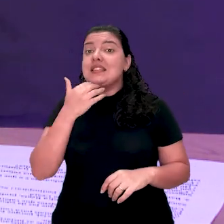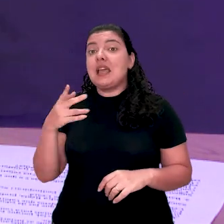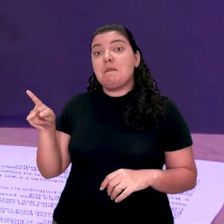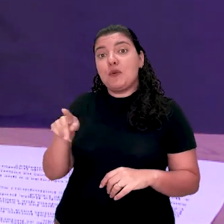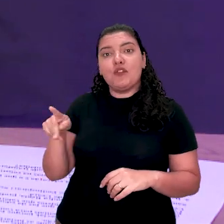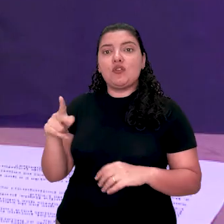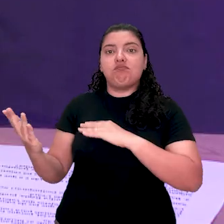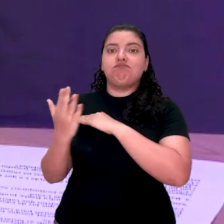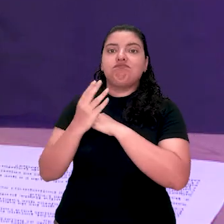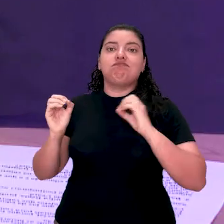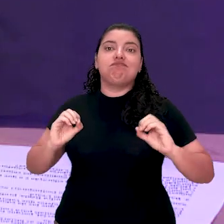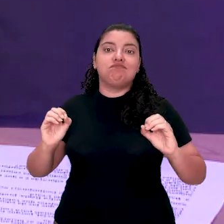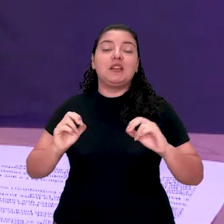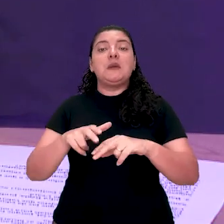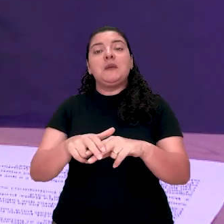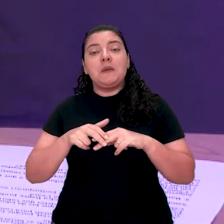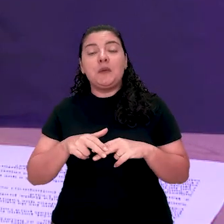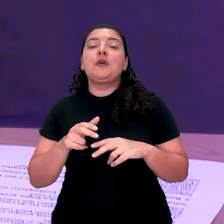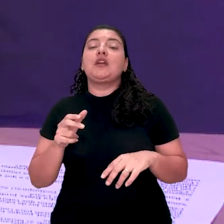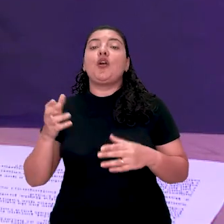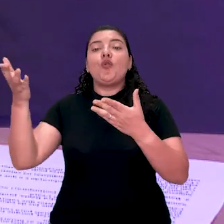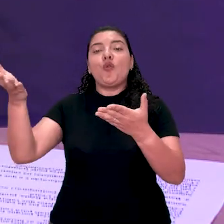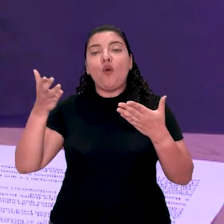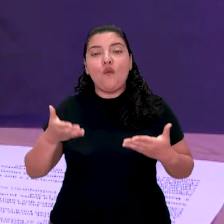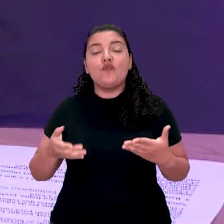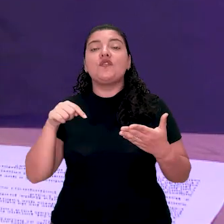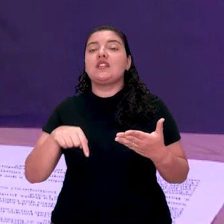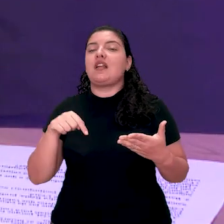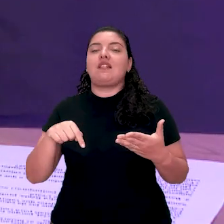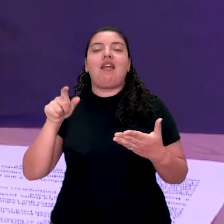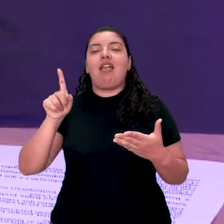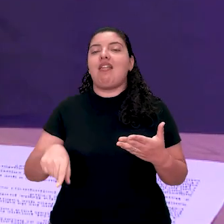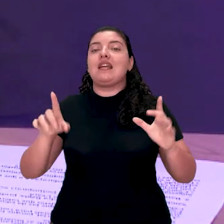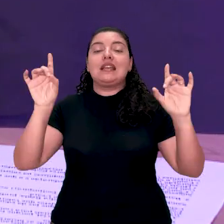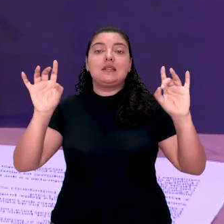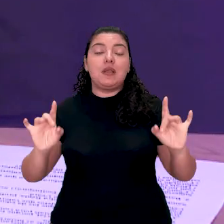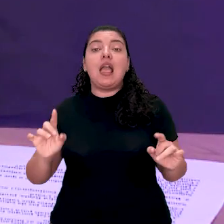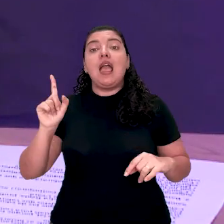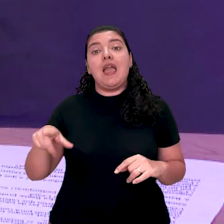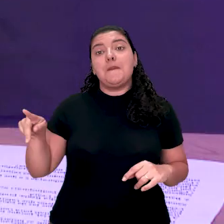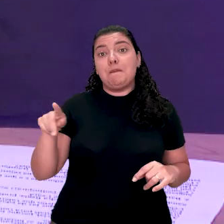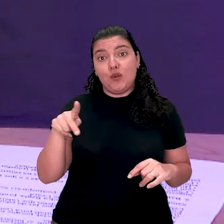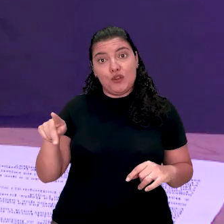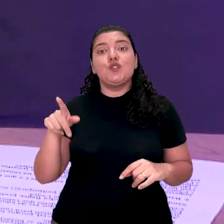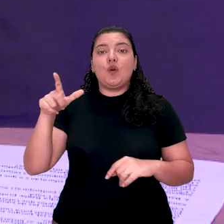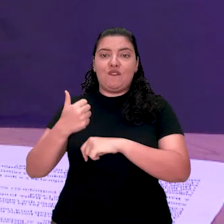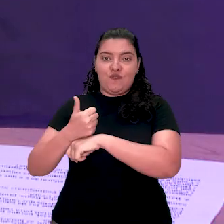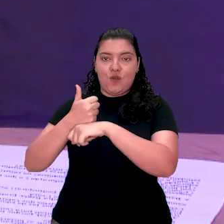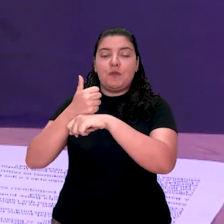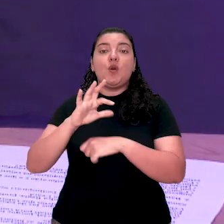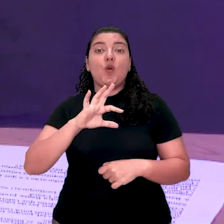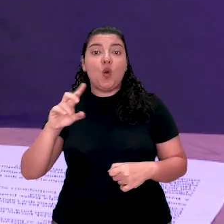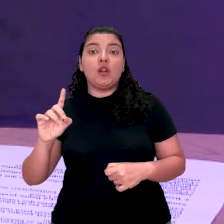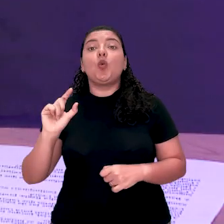nada. E a minha convidada de hoje, ela é além de especial. Além de ela ser professora e também coordenadora